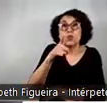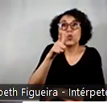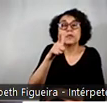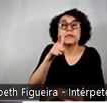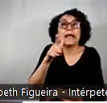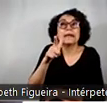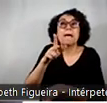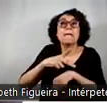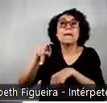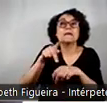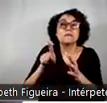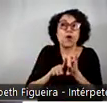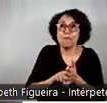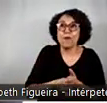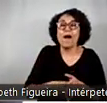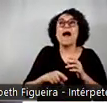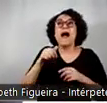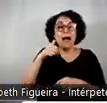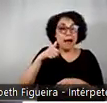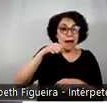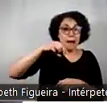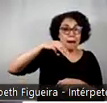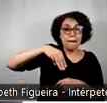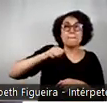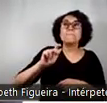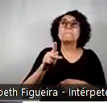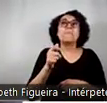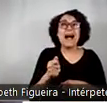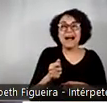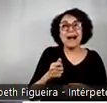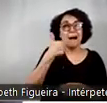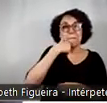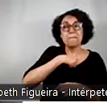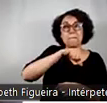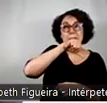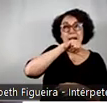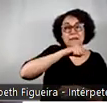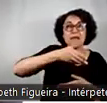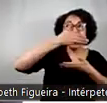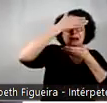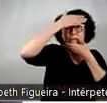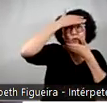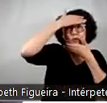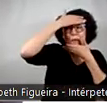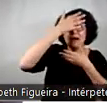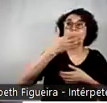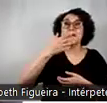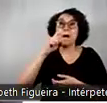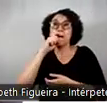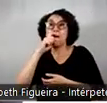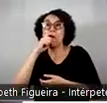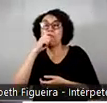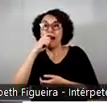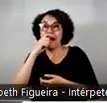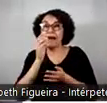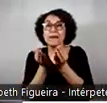dela é muçulmana e o pai dela é cristão. Então, quando eles moraram no Líbano, o Líbano